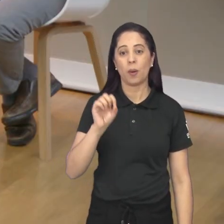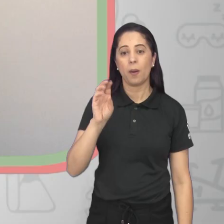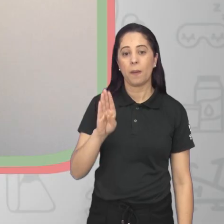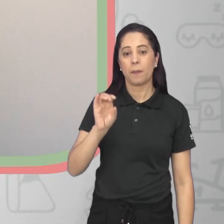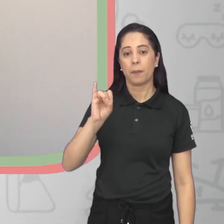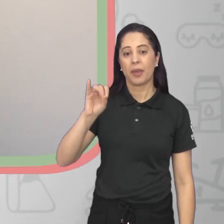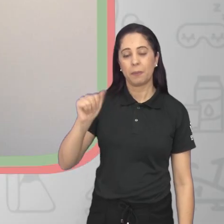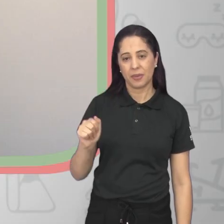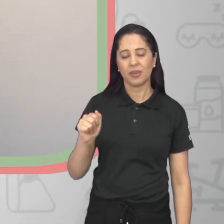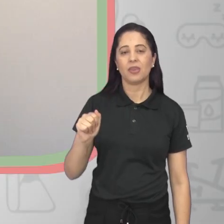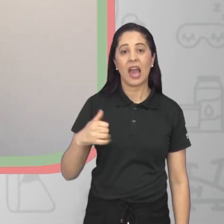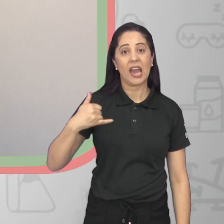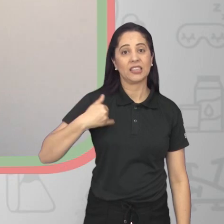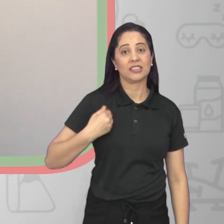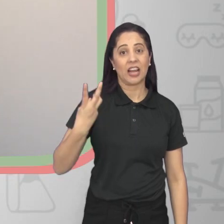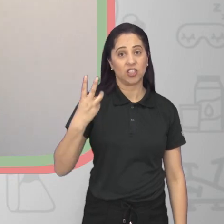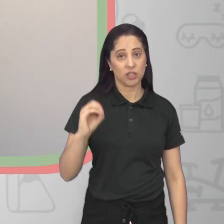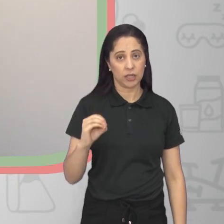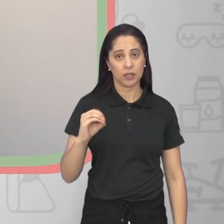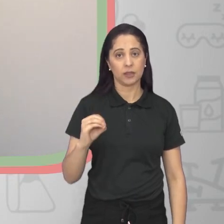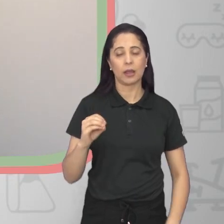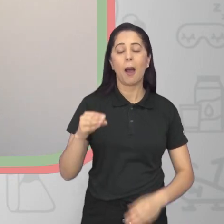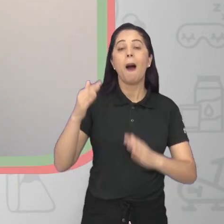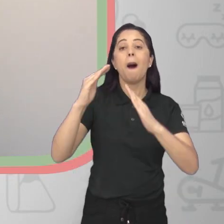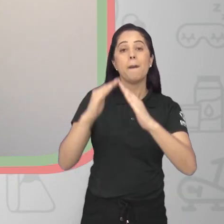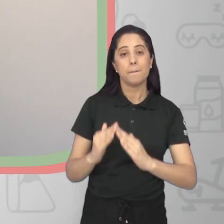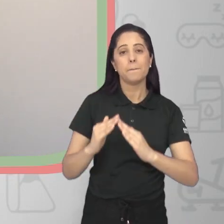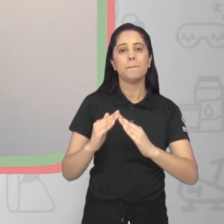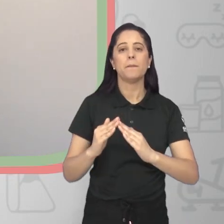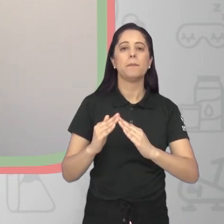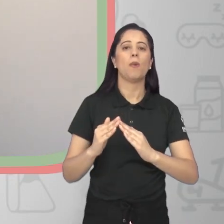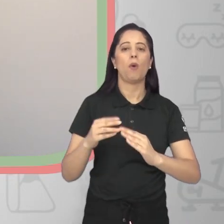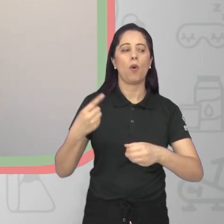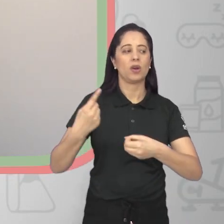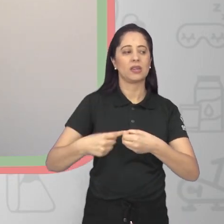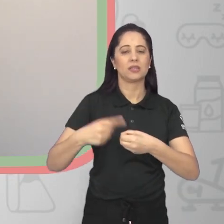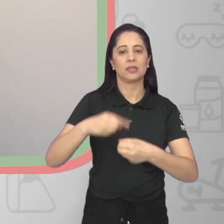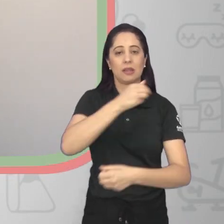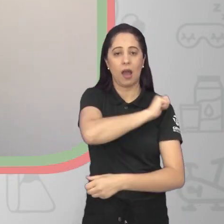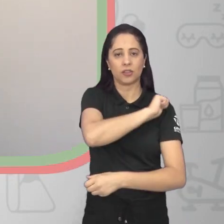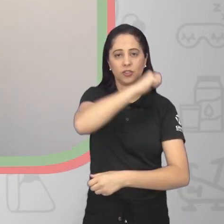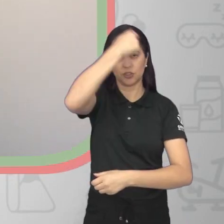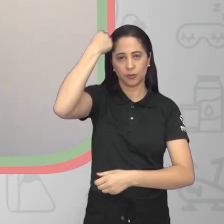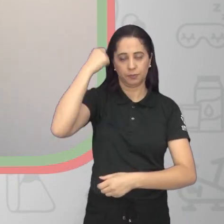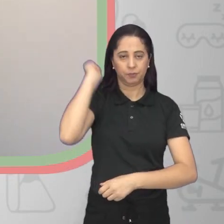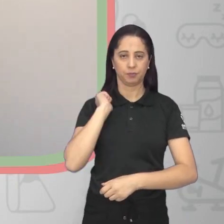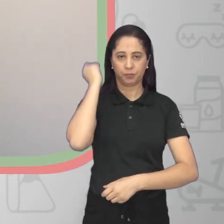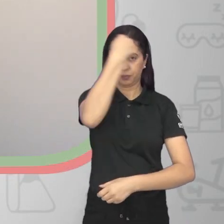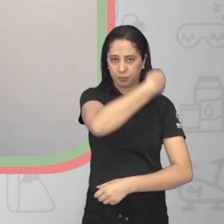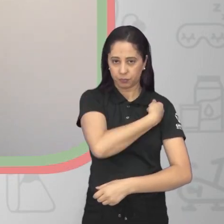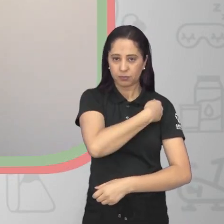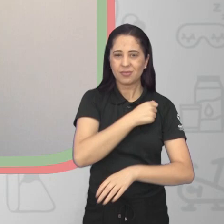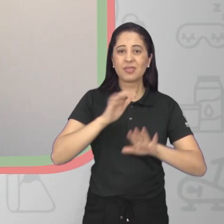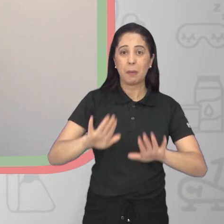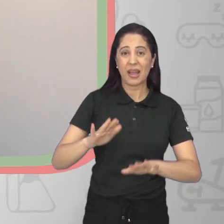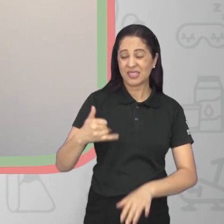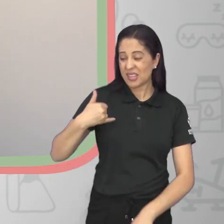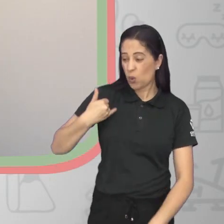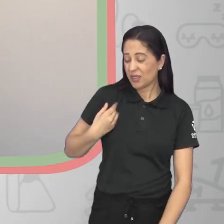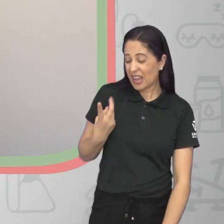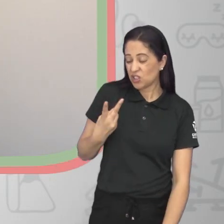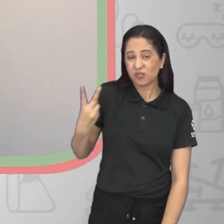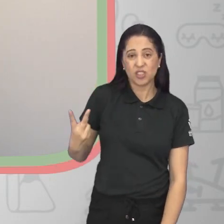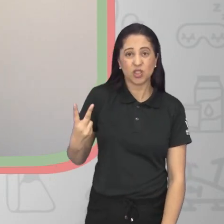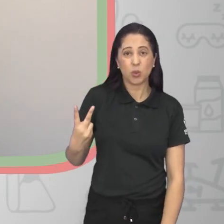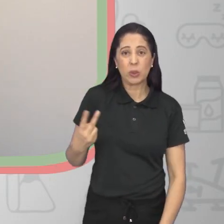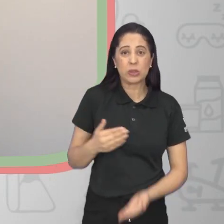30 anos, moro em São José do Rio Preto e aos 25 fui diagnosticado com câncer coloretal. Mas a minha história começa antes disso, aos 22 anos,